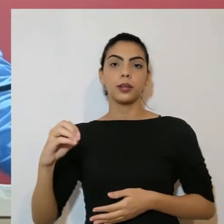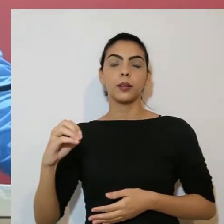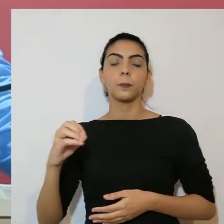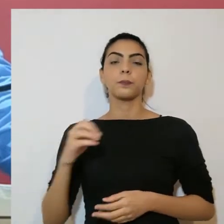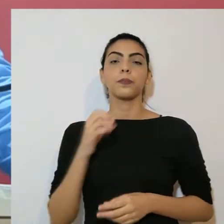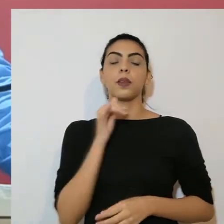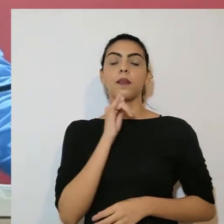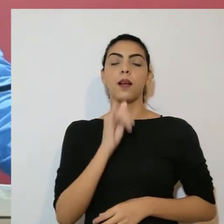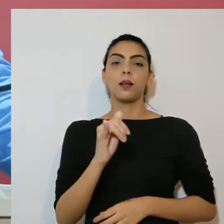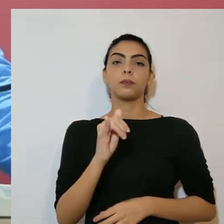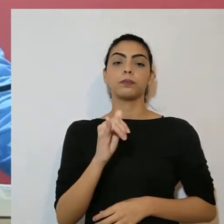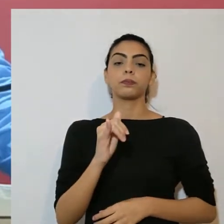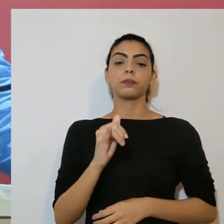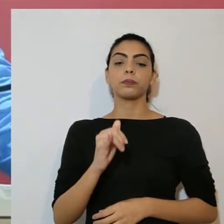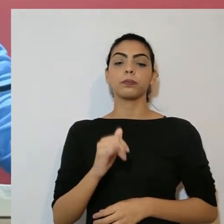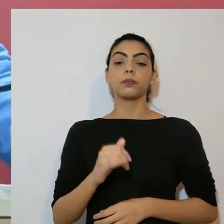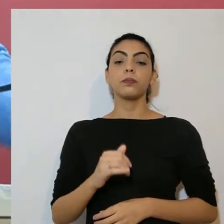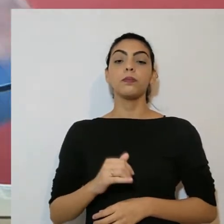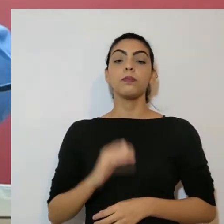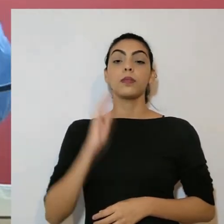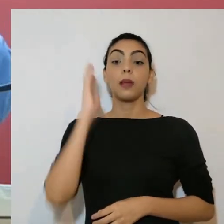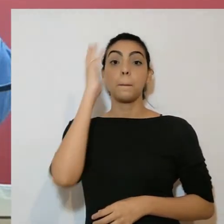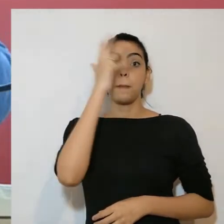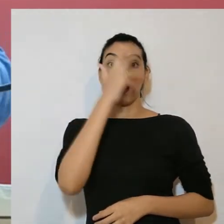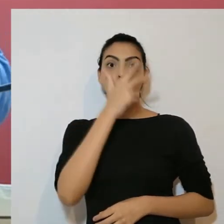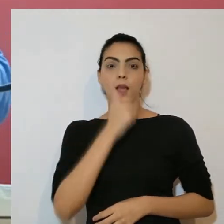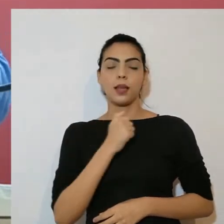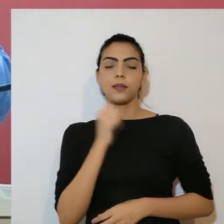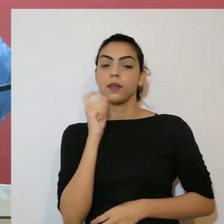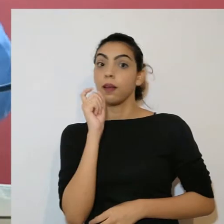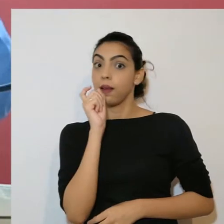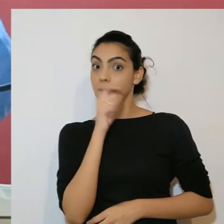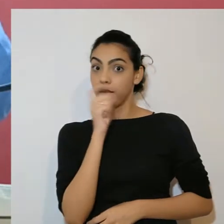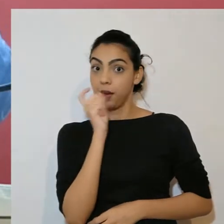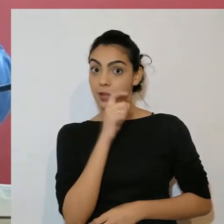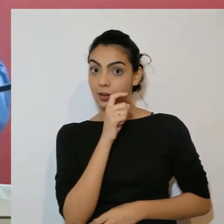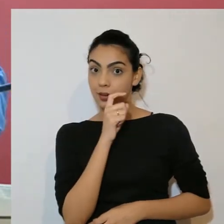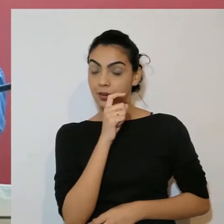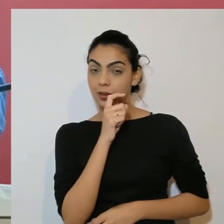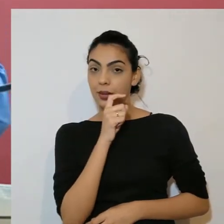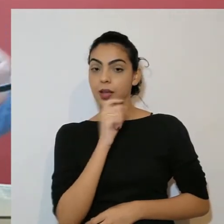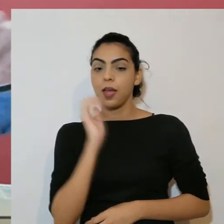30, Salomão diz o seguinte: a beleza